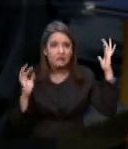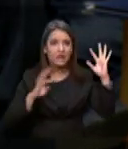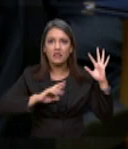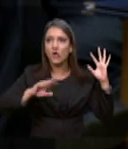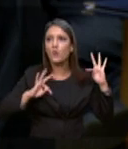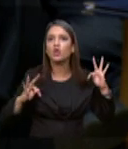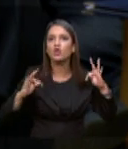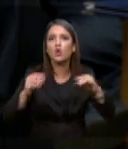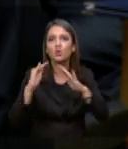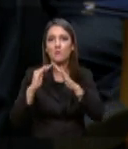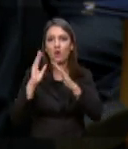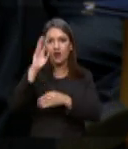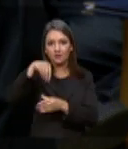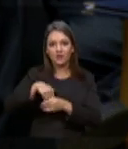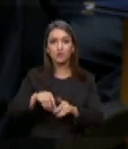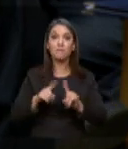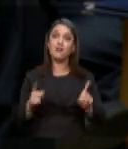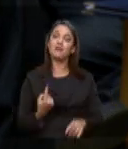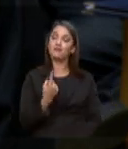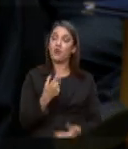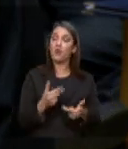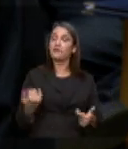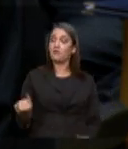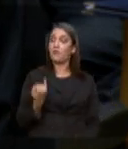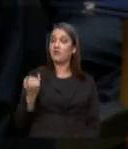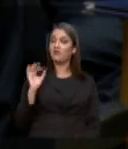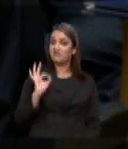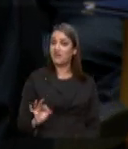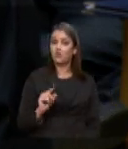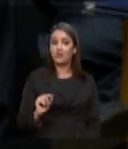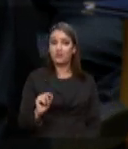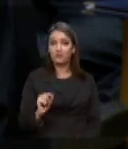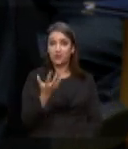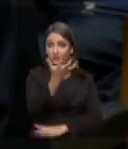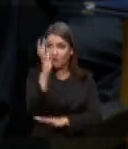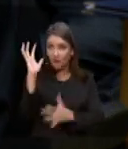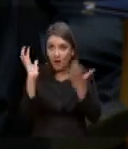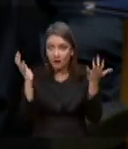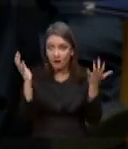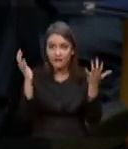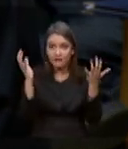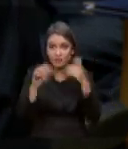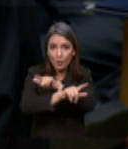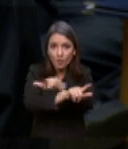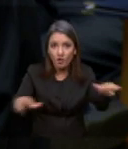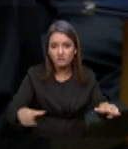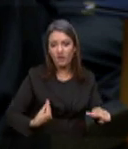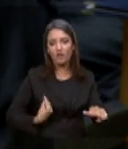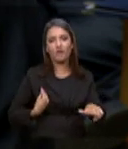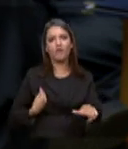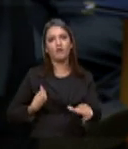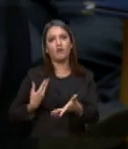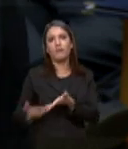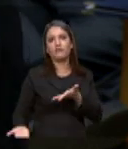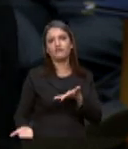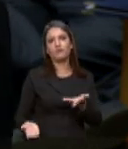os brasileiros, um dado é certo: sem ela não há vida na Terra como a conhecemos hoje. E isso impacta